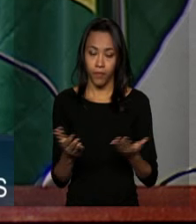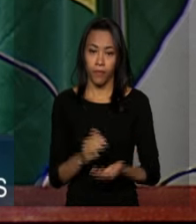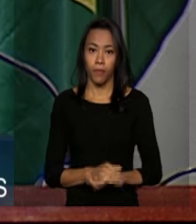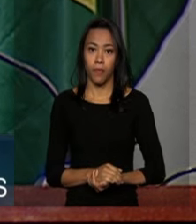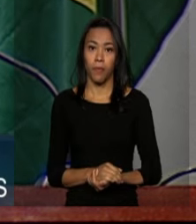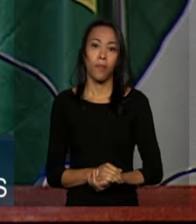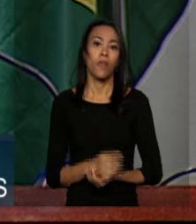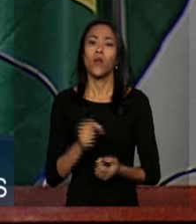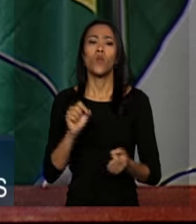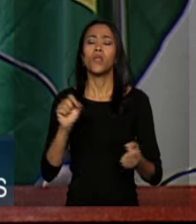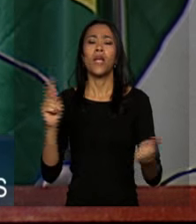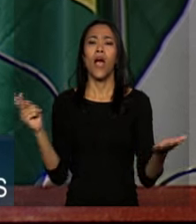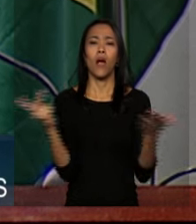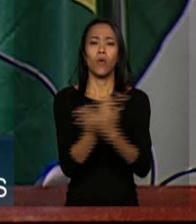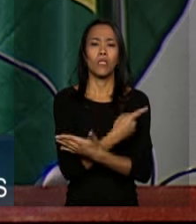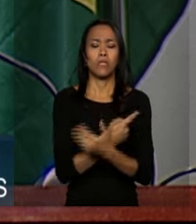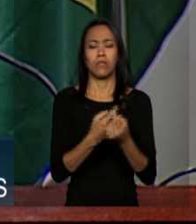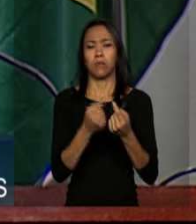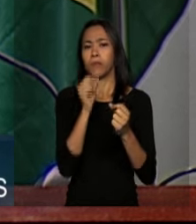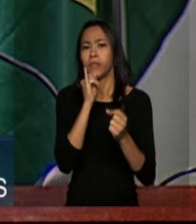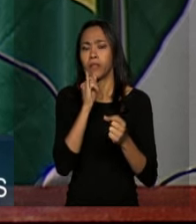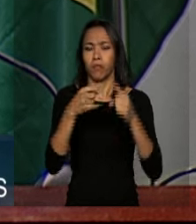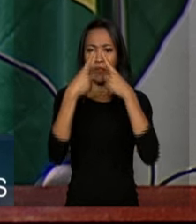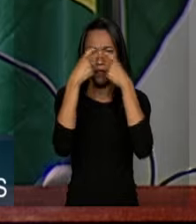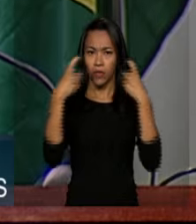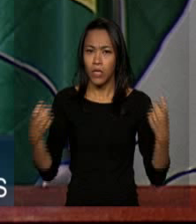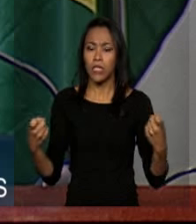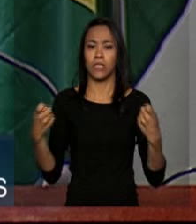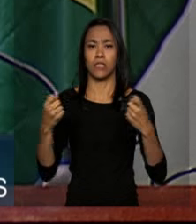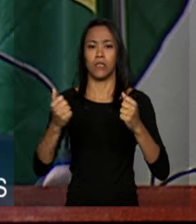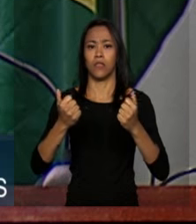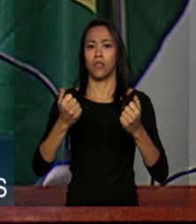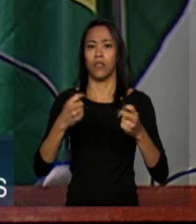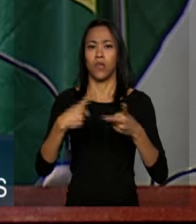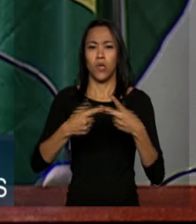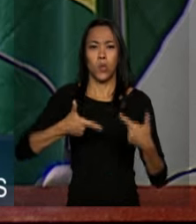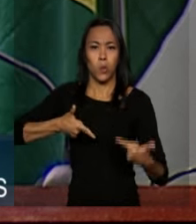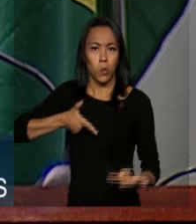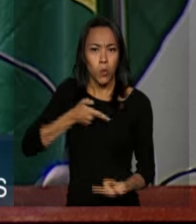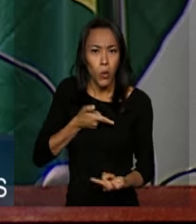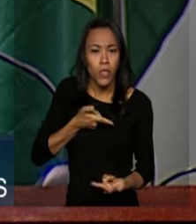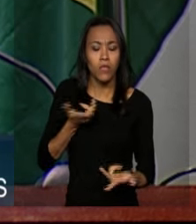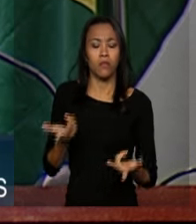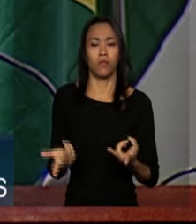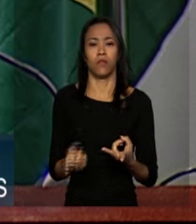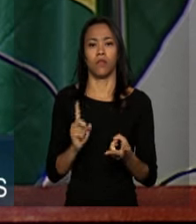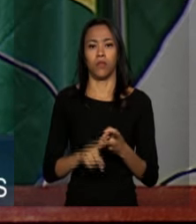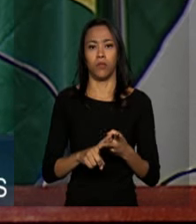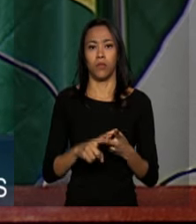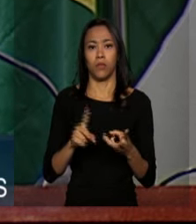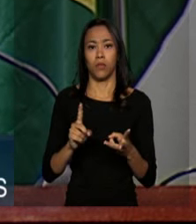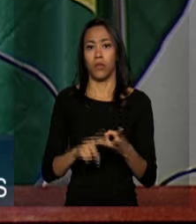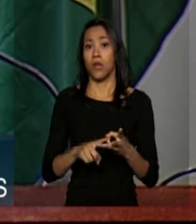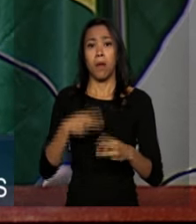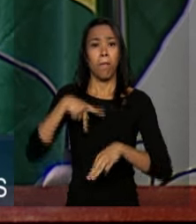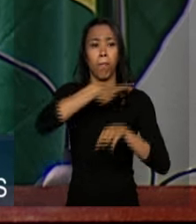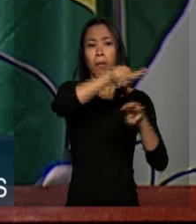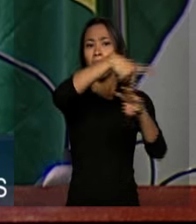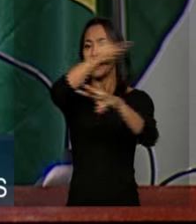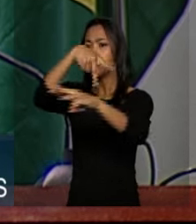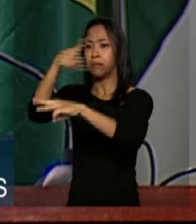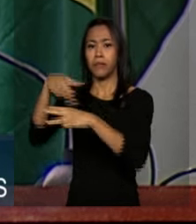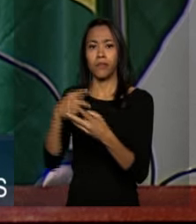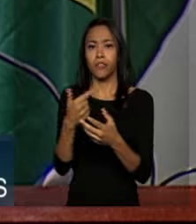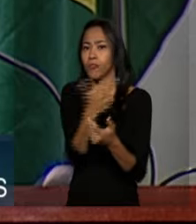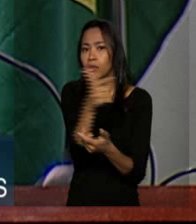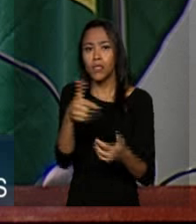graves fenômenos da violência sectária, o terrorismo, a ação de Estados à margem do direito